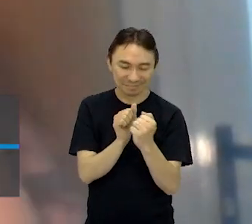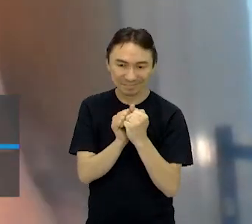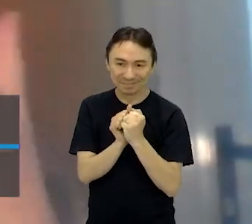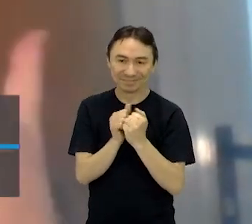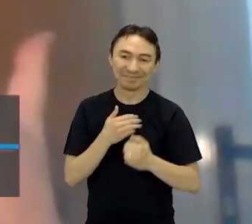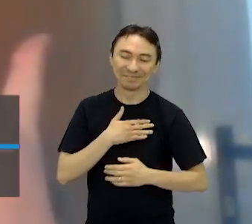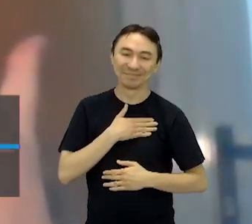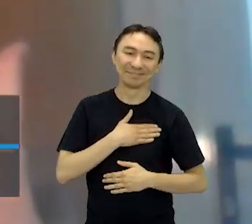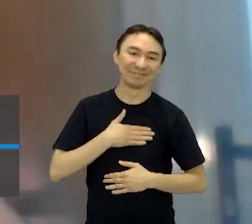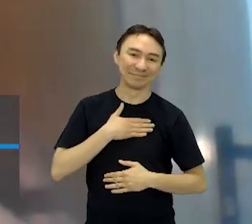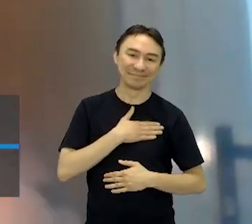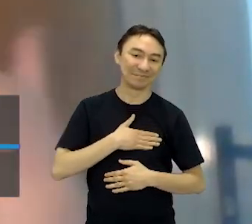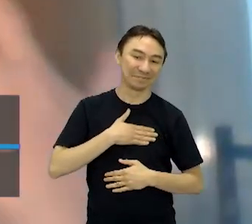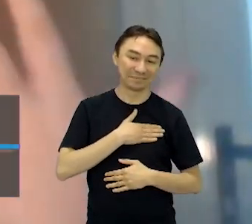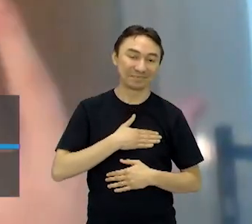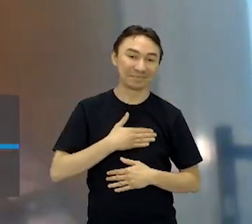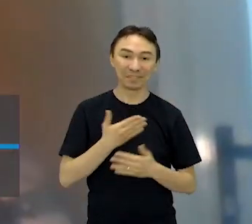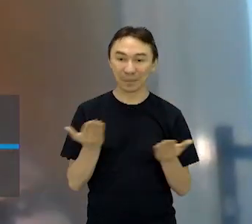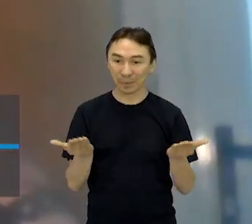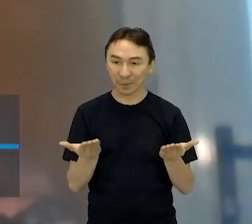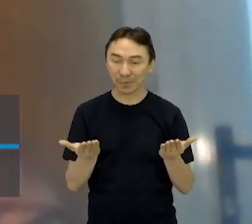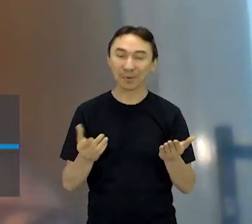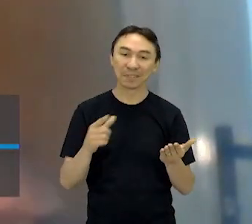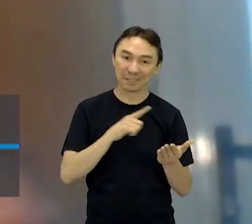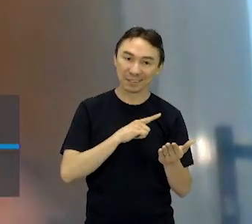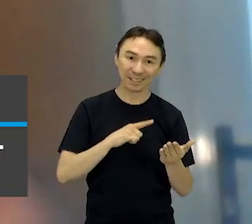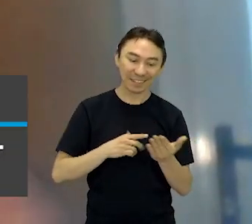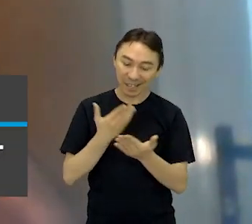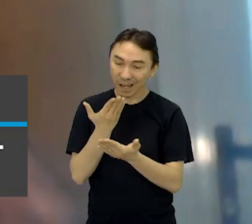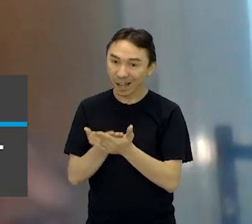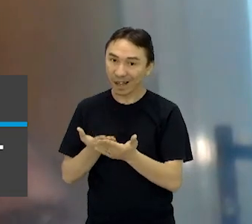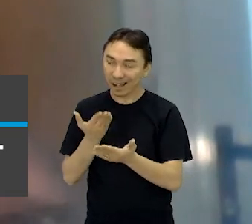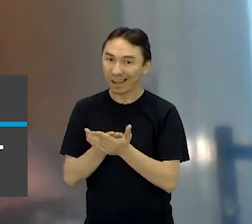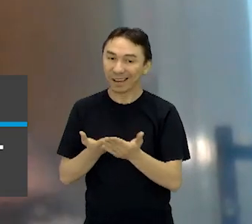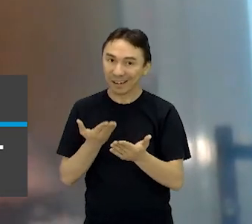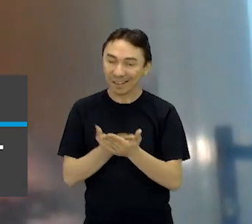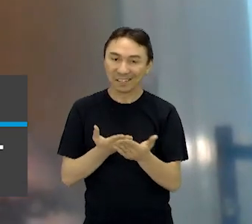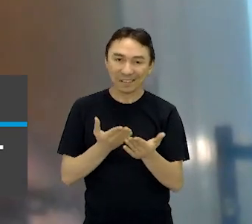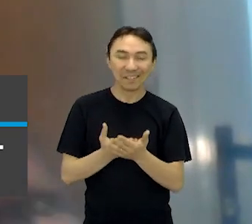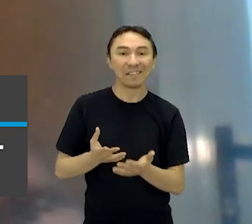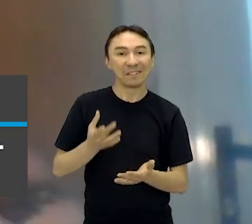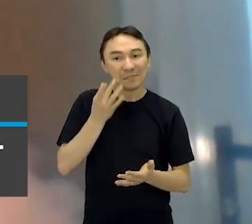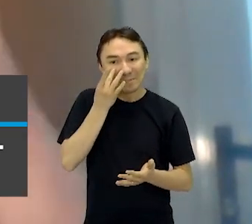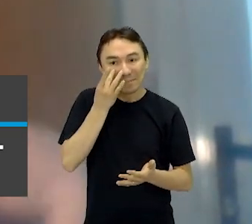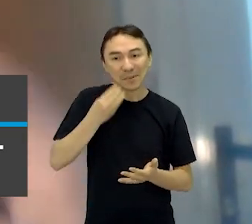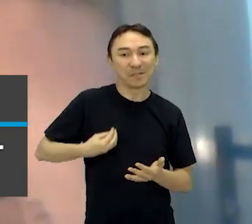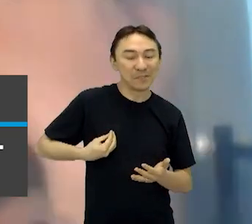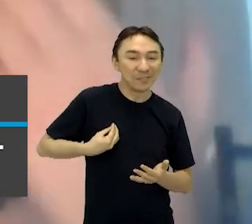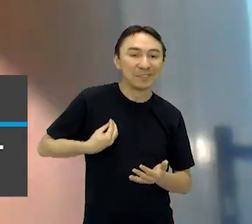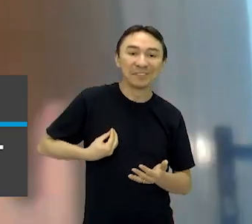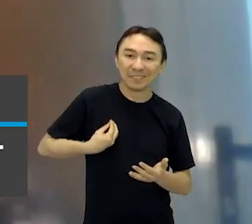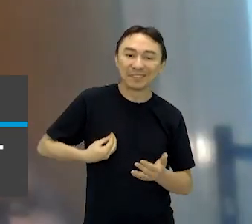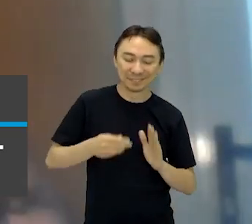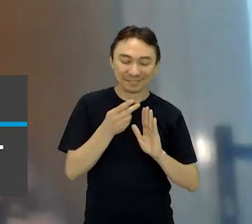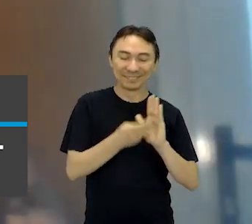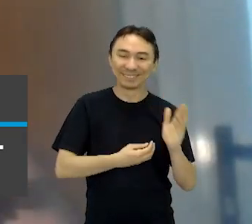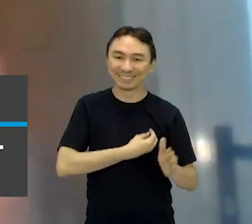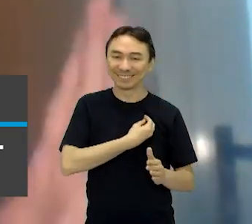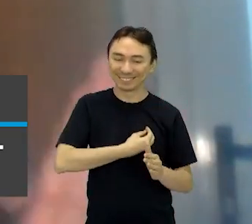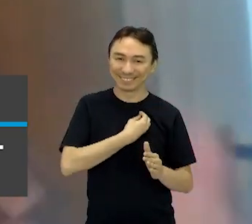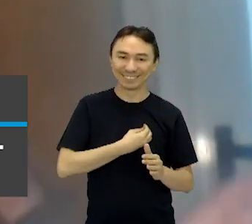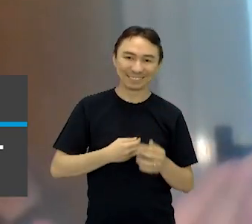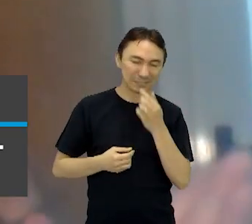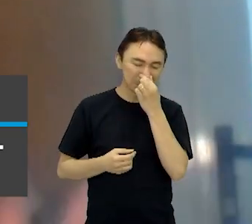de volta com as aulas ao vivo de Projeto de Vida. A gente ficou 2 semanas fazendo retomada, né,